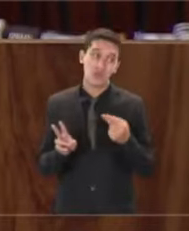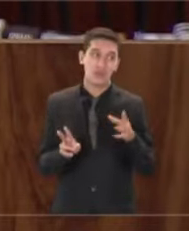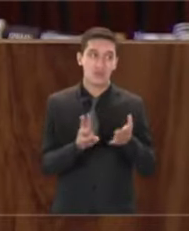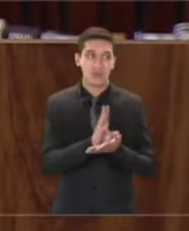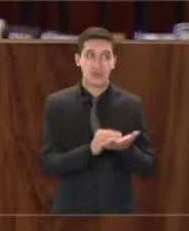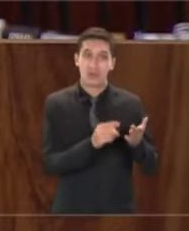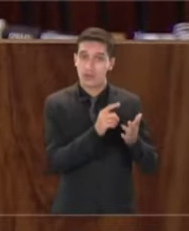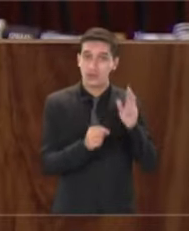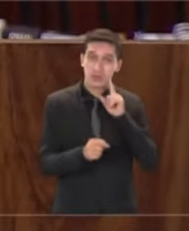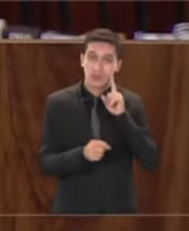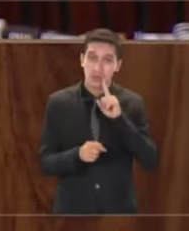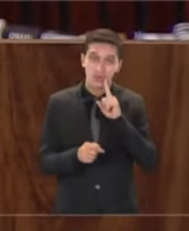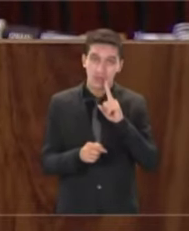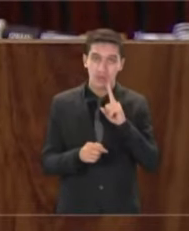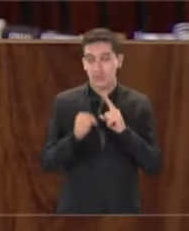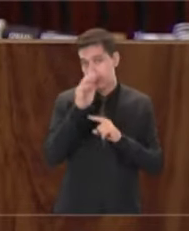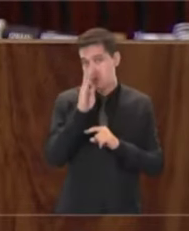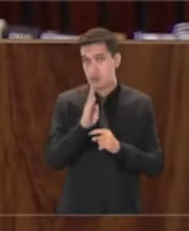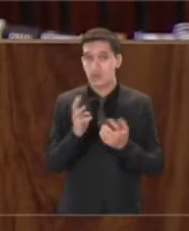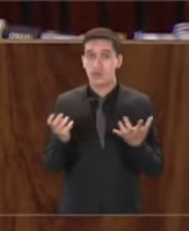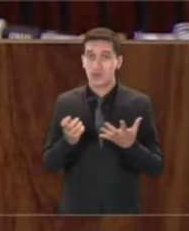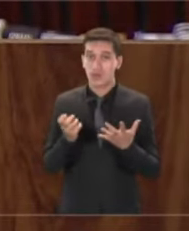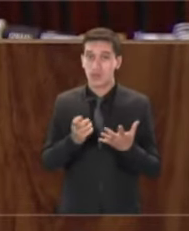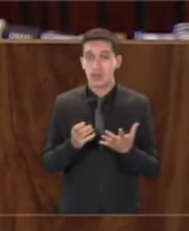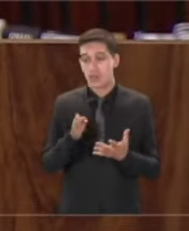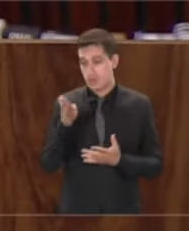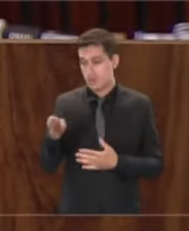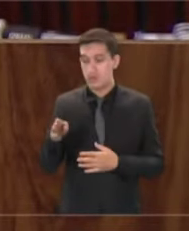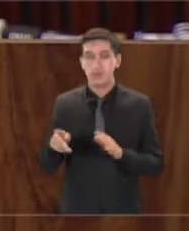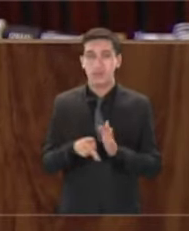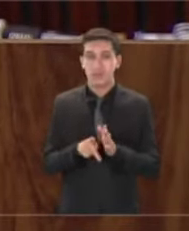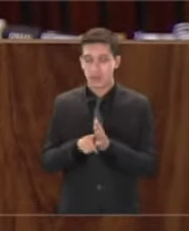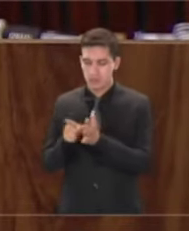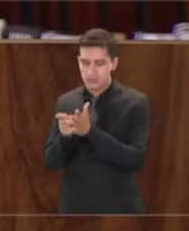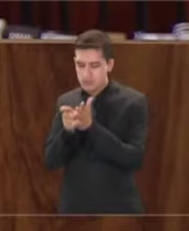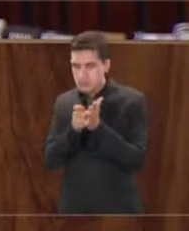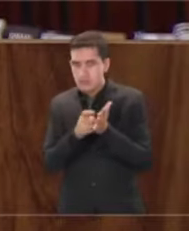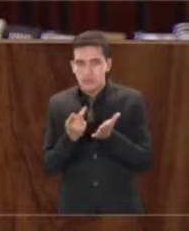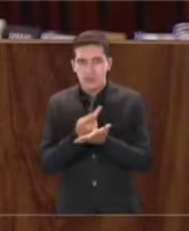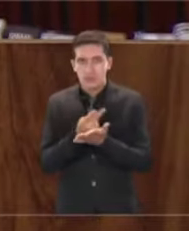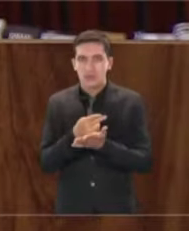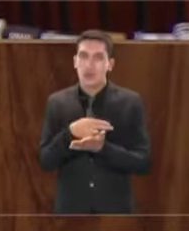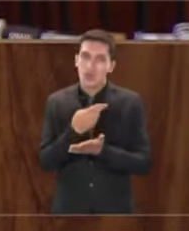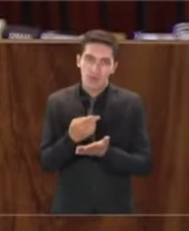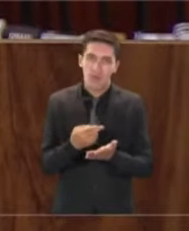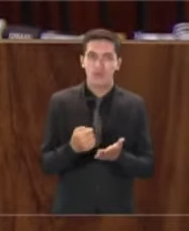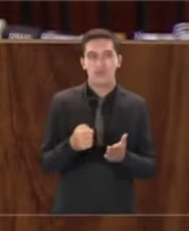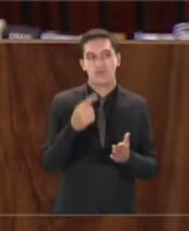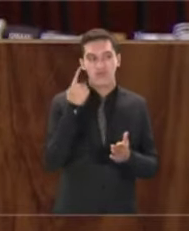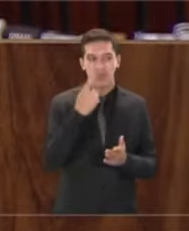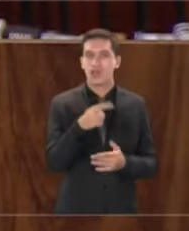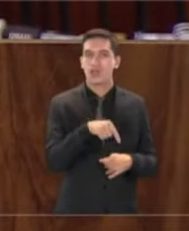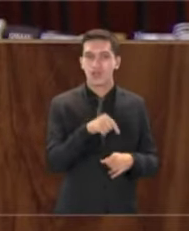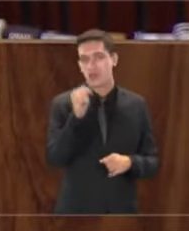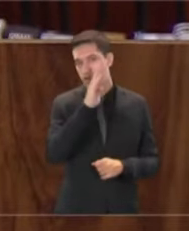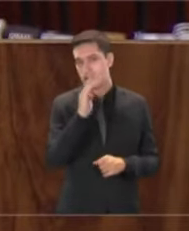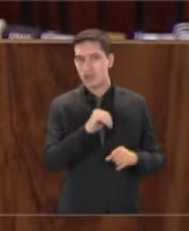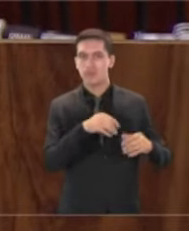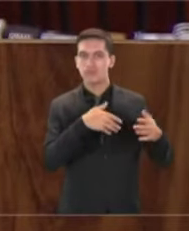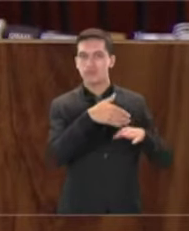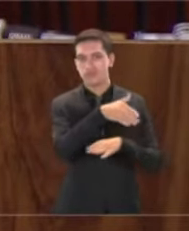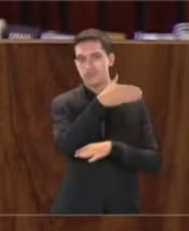O Brasil quer ir na direção do Comando Vermelho ou na direção do Verde e Amarelo? Opinião